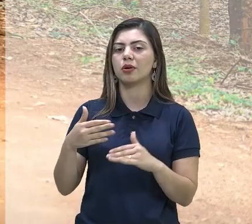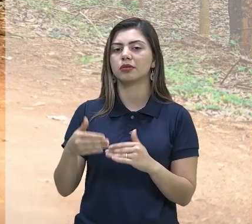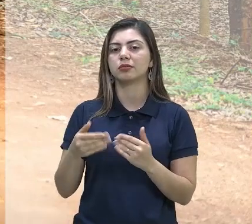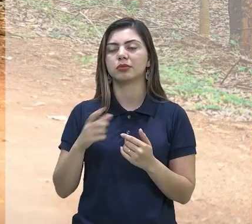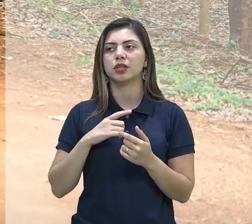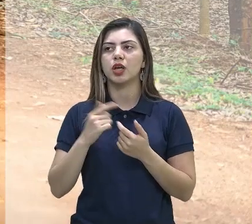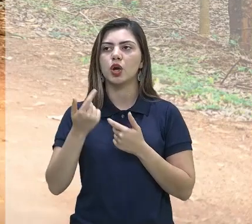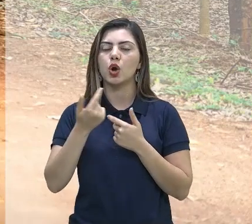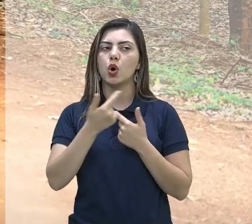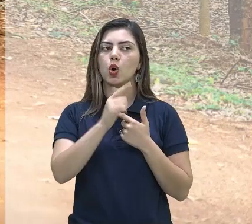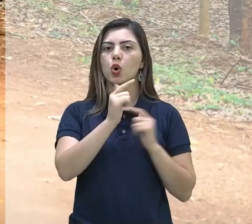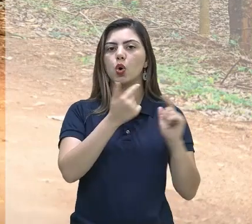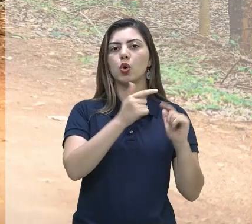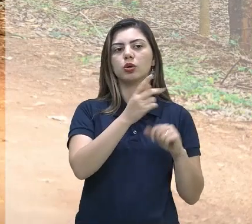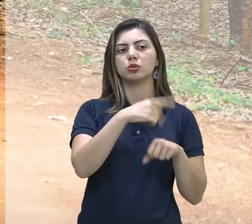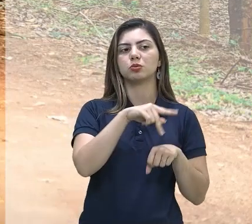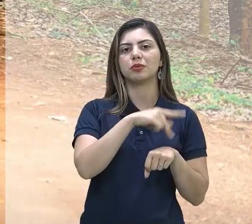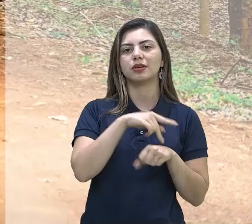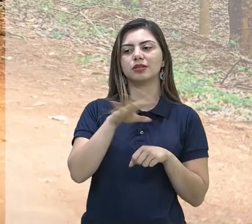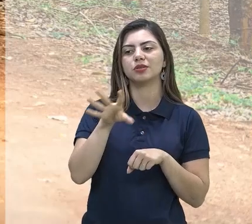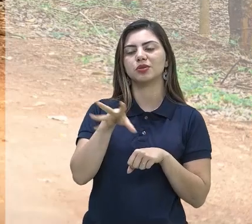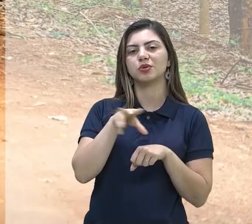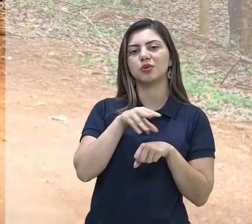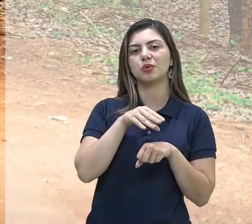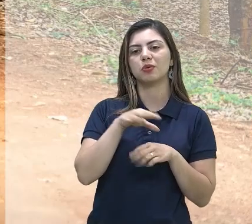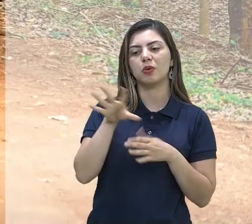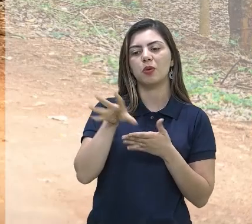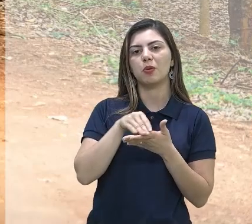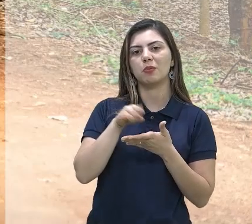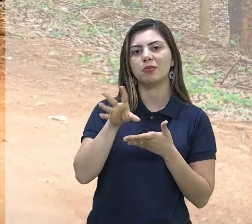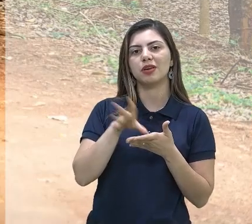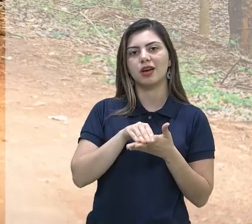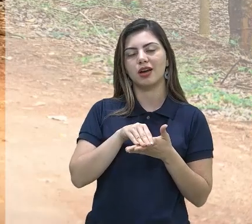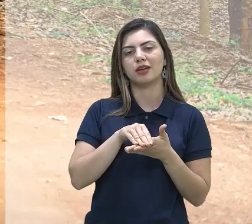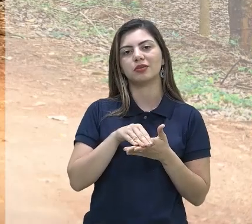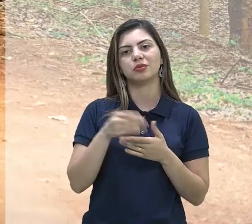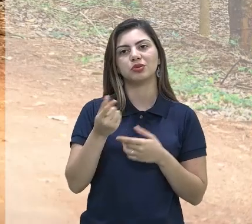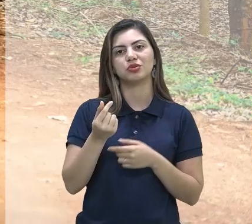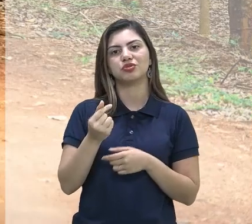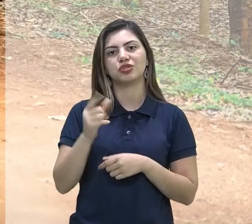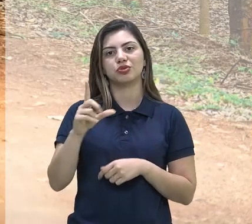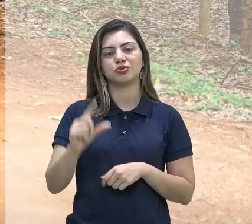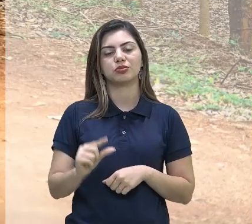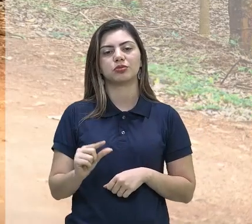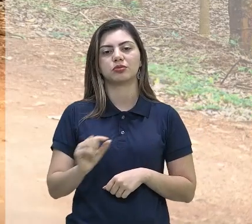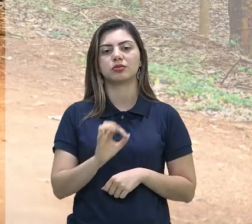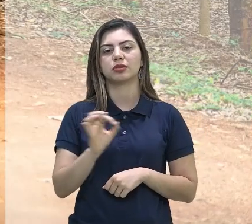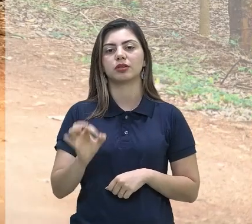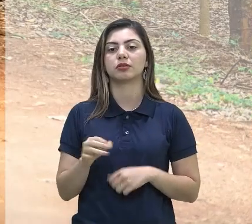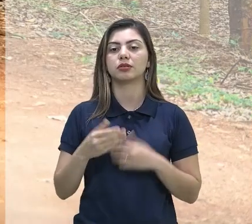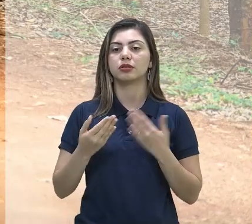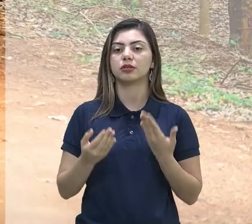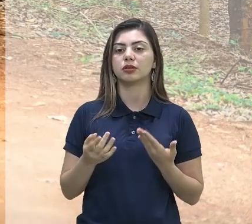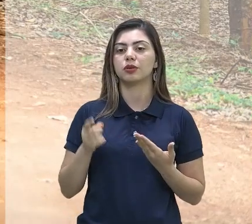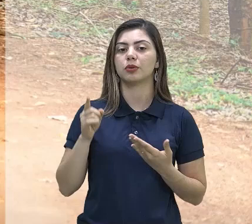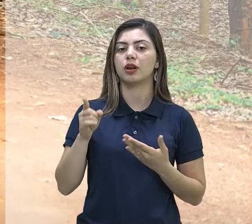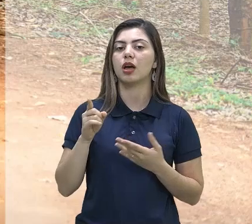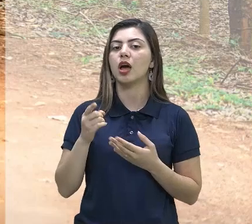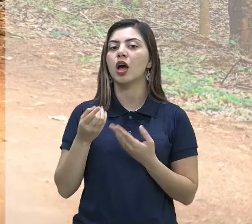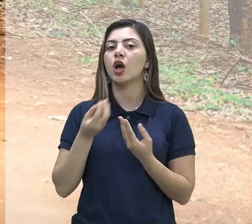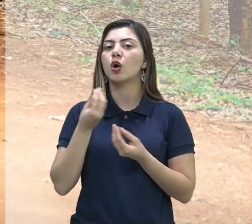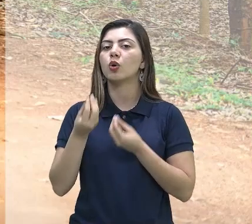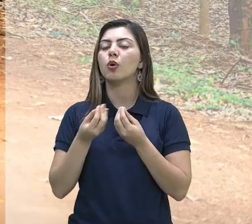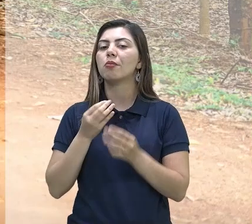outros países começaram a produzir, né, também. Essa borracha natural, ela é